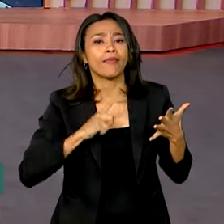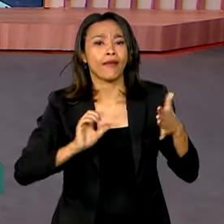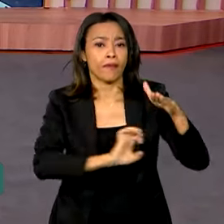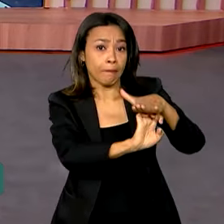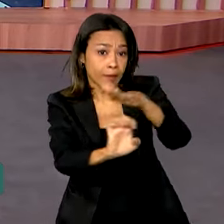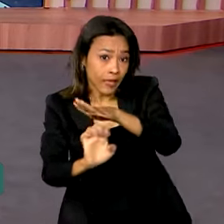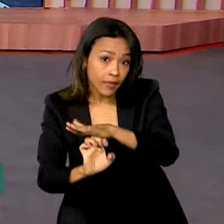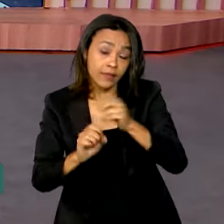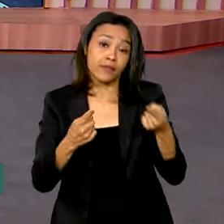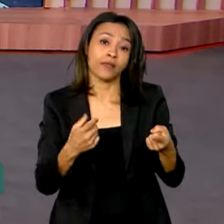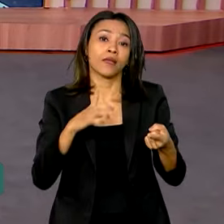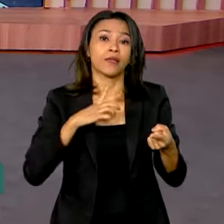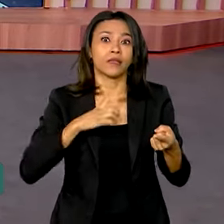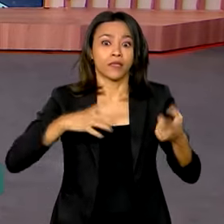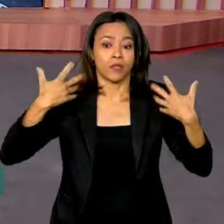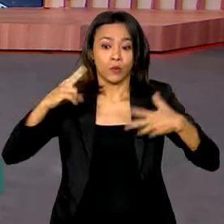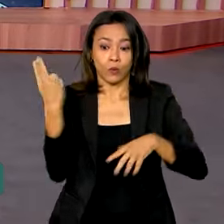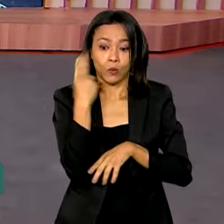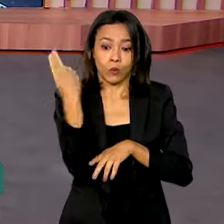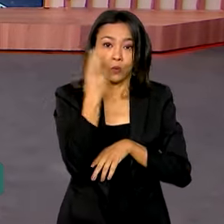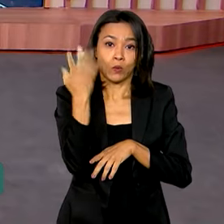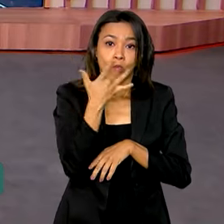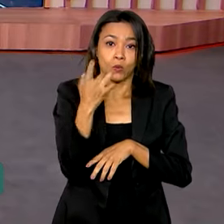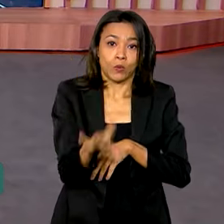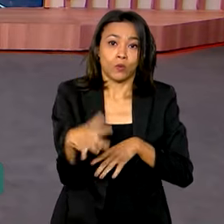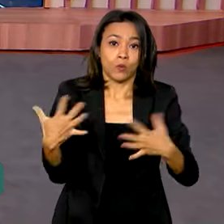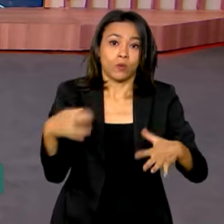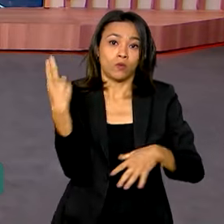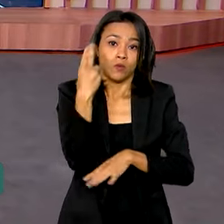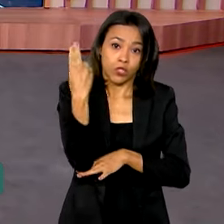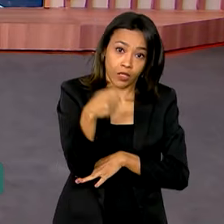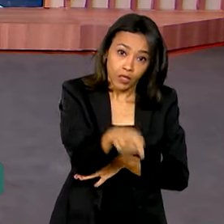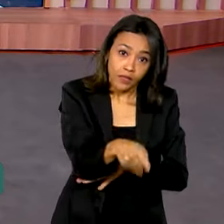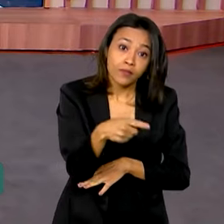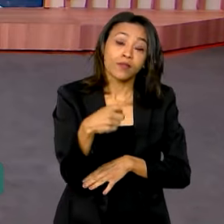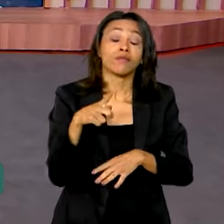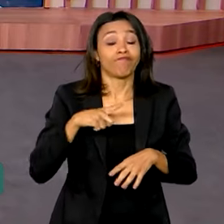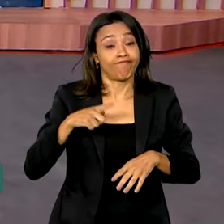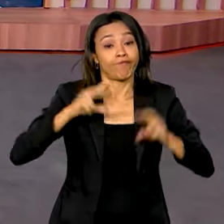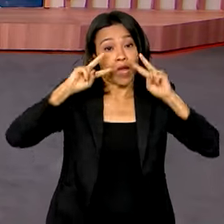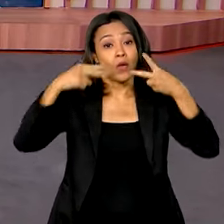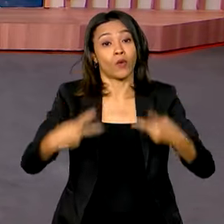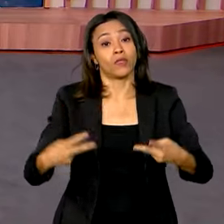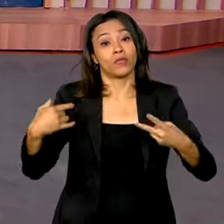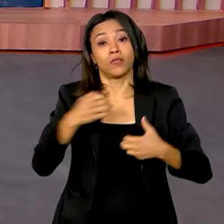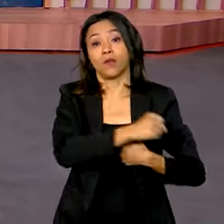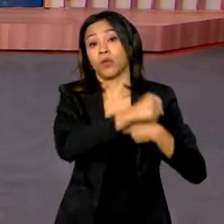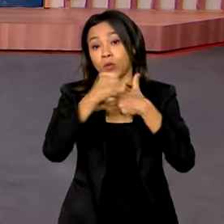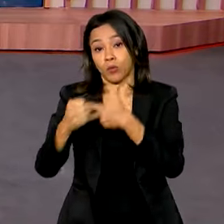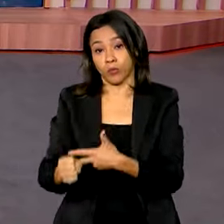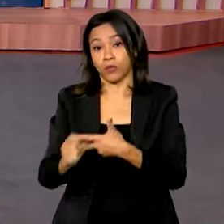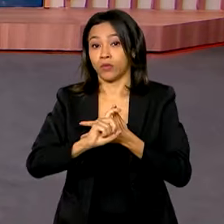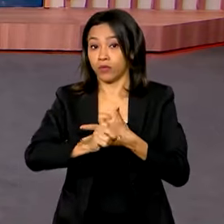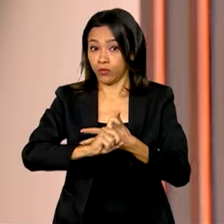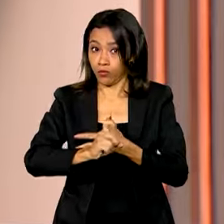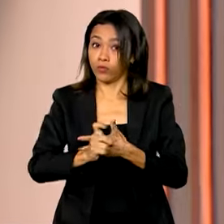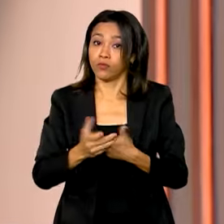nas cidades com calamidade pública ou situação de emergência reconhecida pelo Poder Executivo